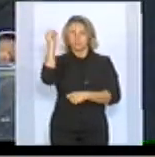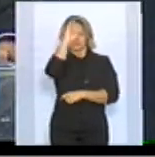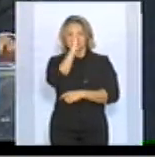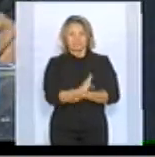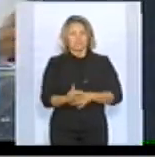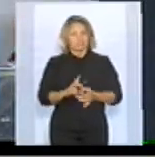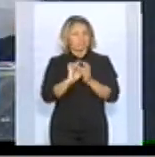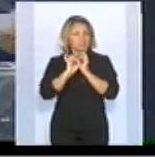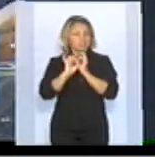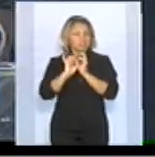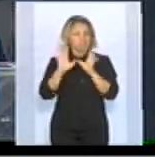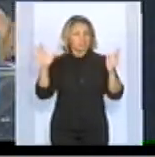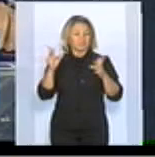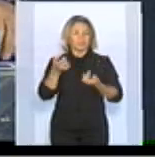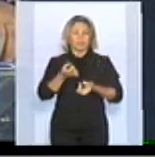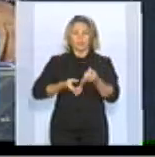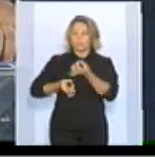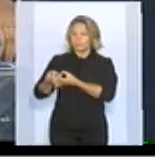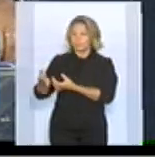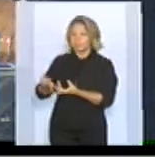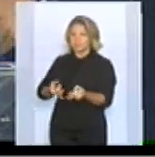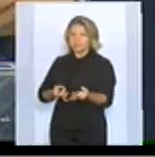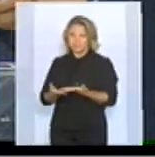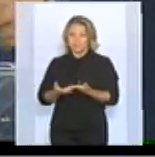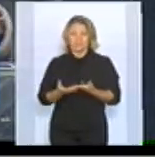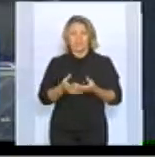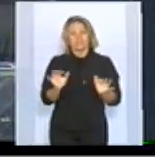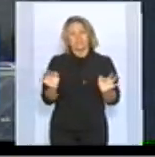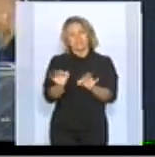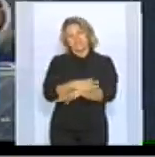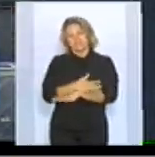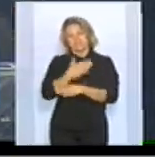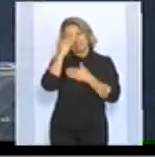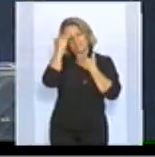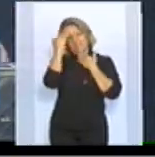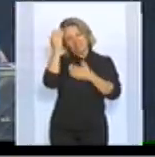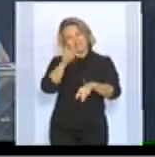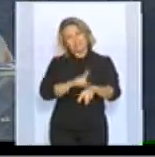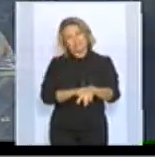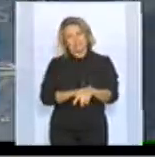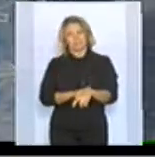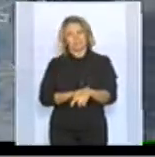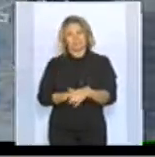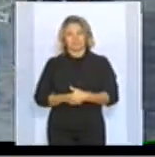mercado. Só queria finalizar, então, agradeço o tempo. Obrigado.